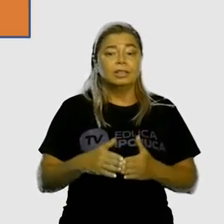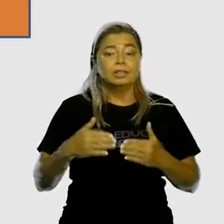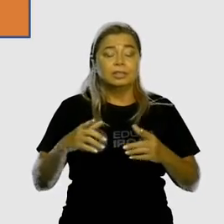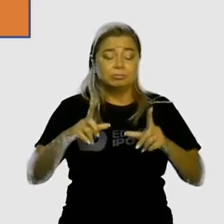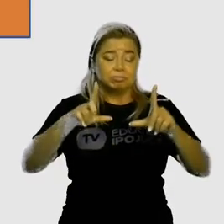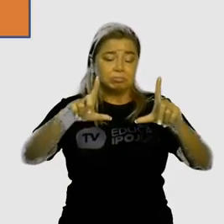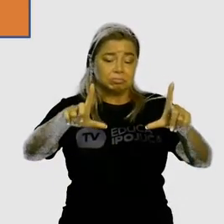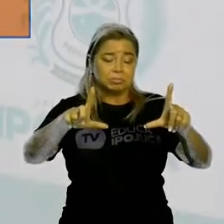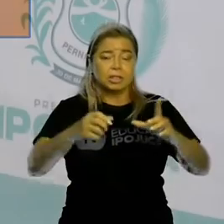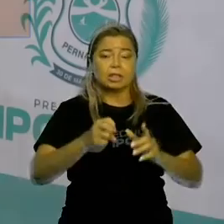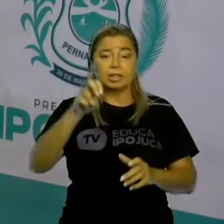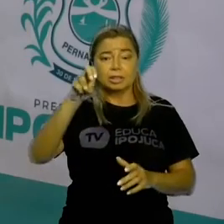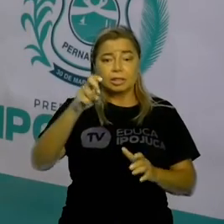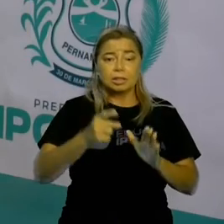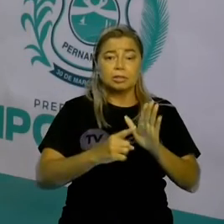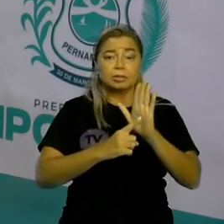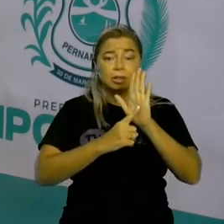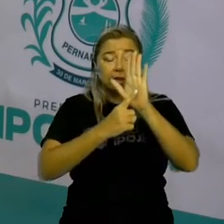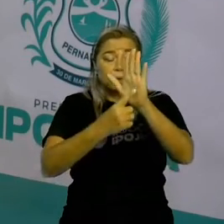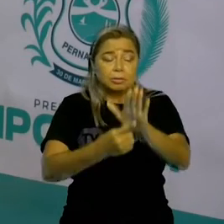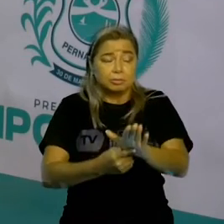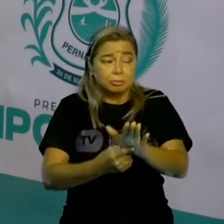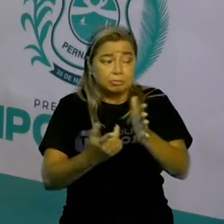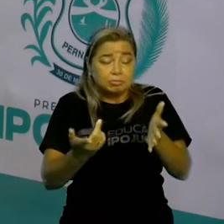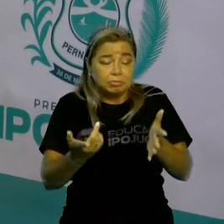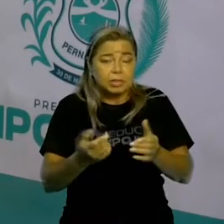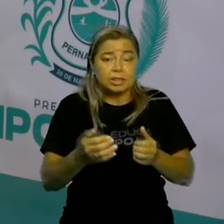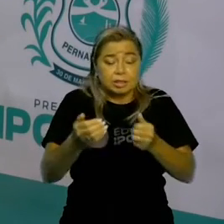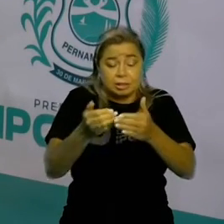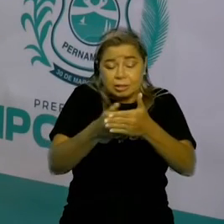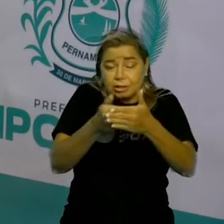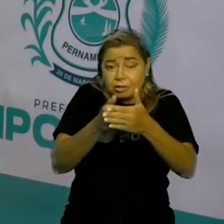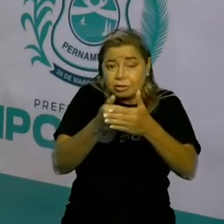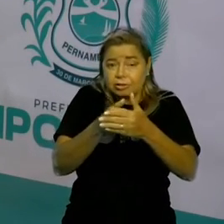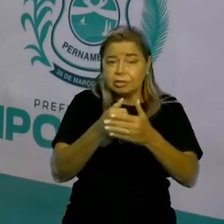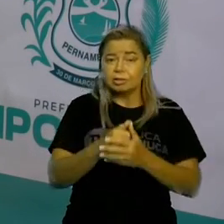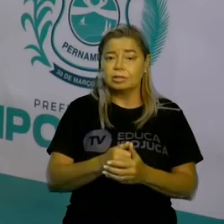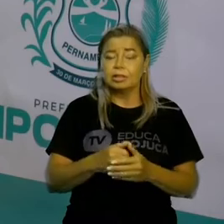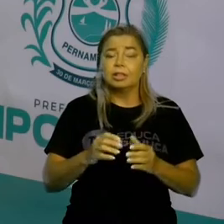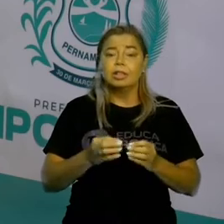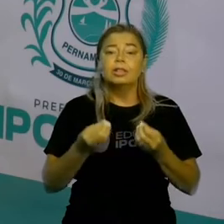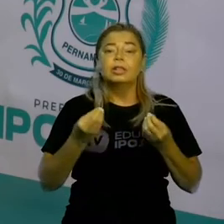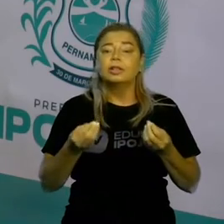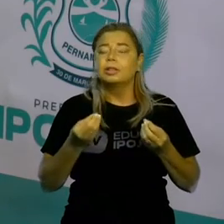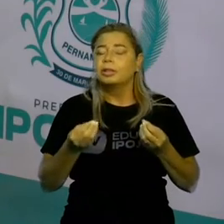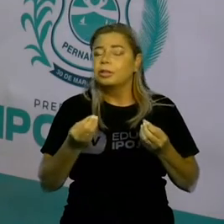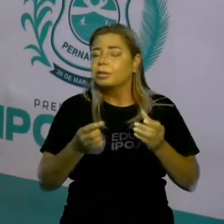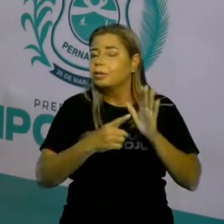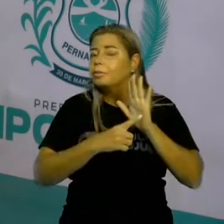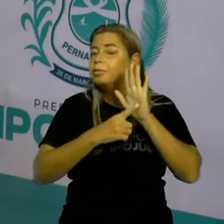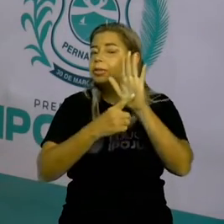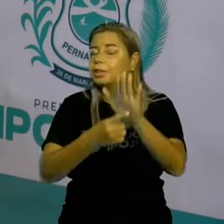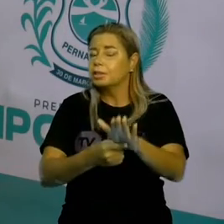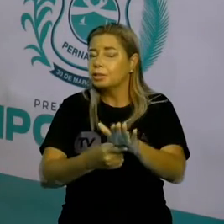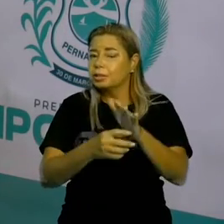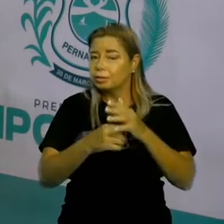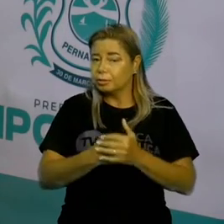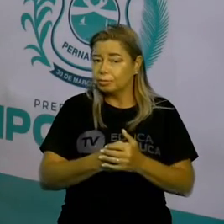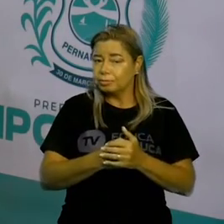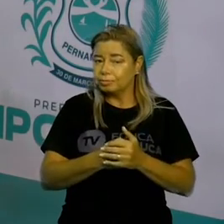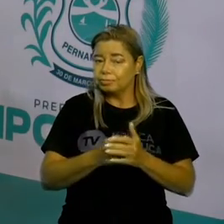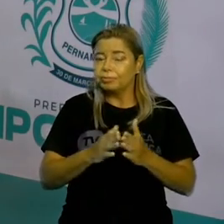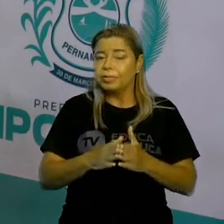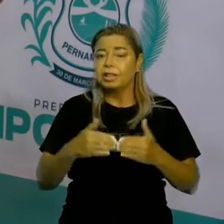placas. E aí, como é que a gente representou da última vez? A gente representava 3